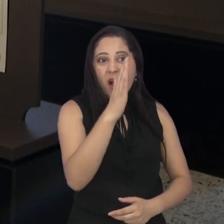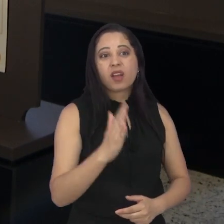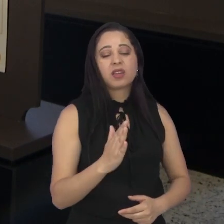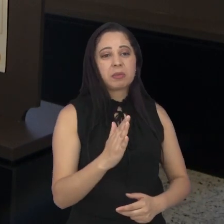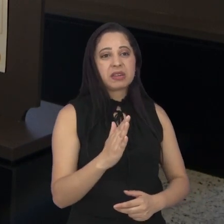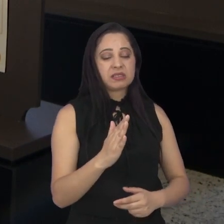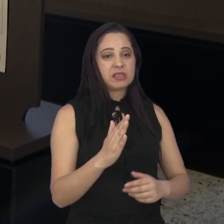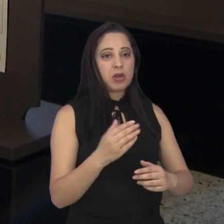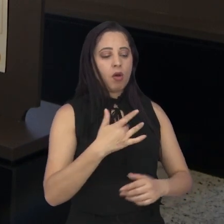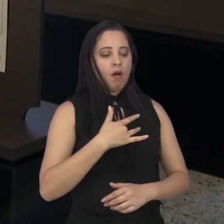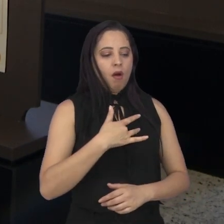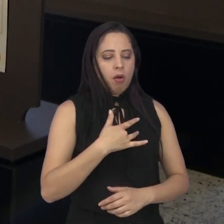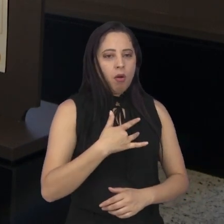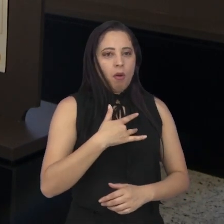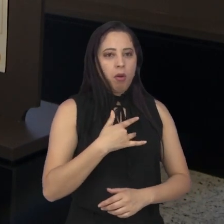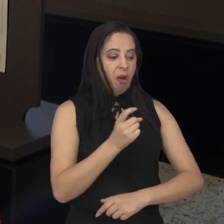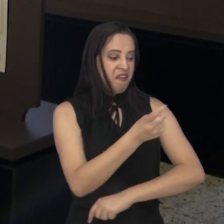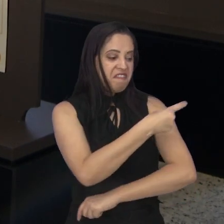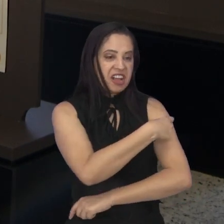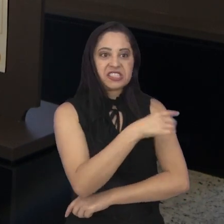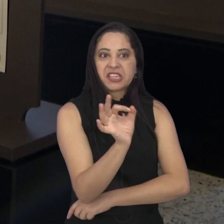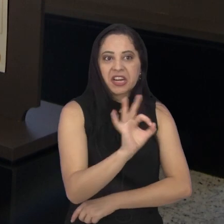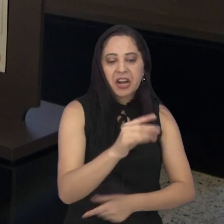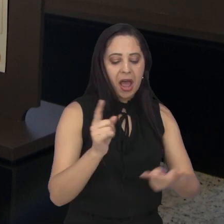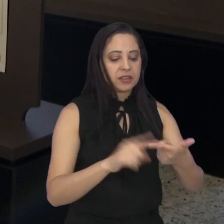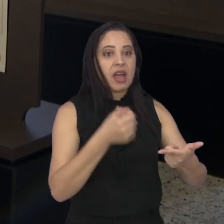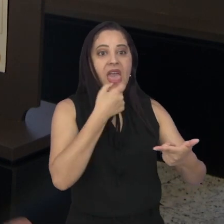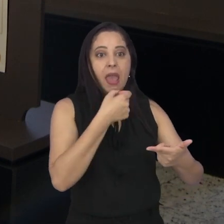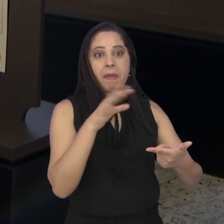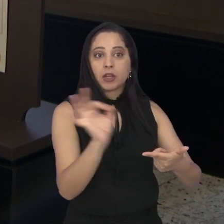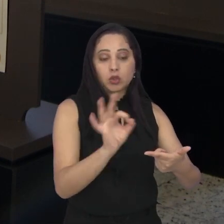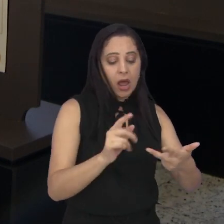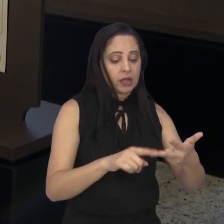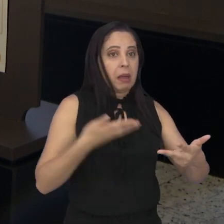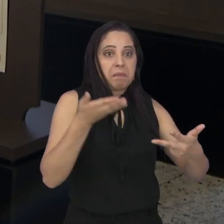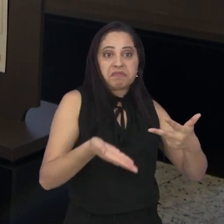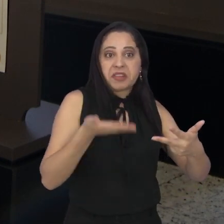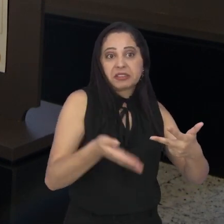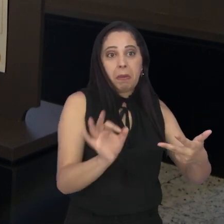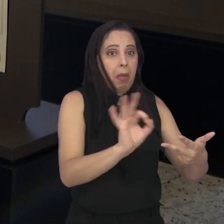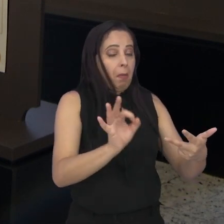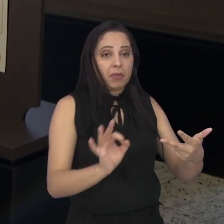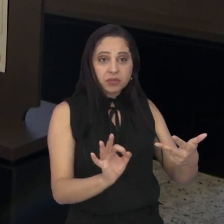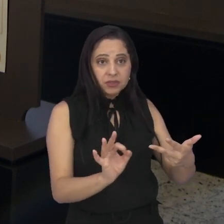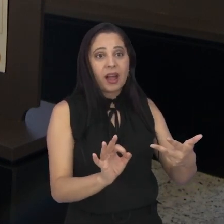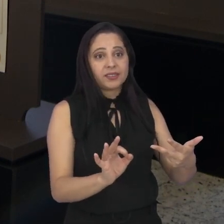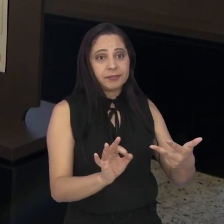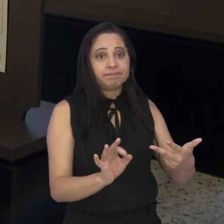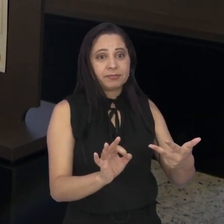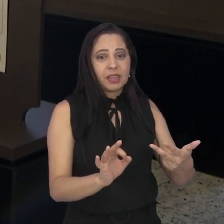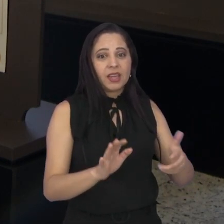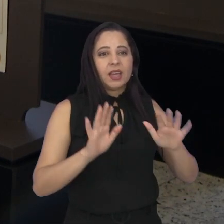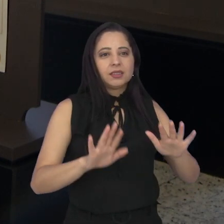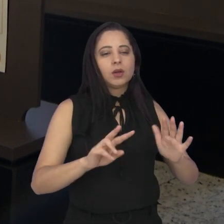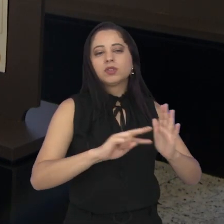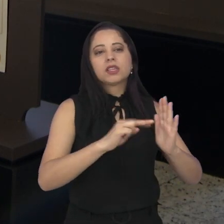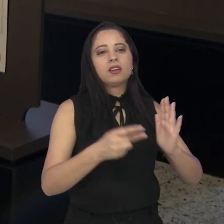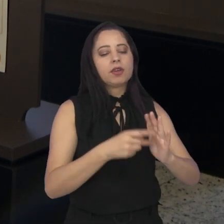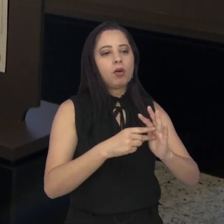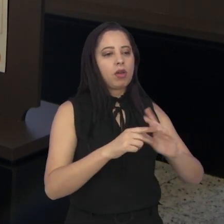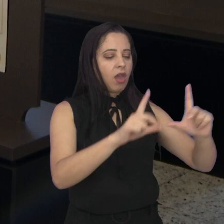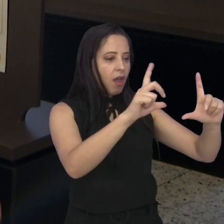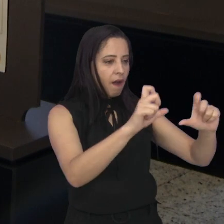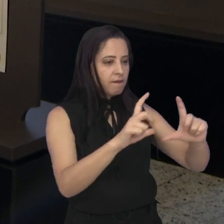mas foi uma epidemia. E não tinha medicamentos, e não tinha vacina, e não tinha tratamento, né? Então,